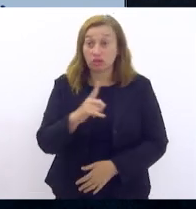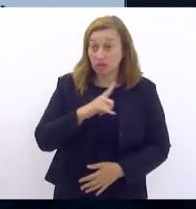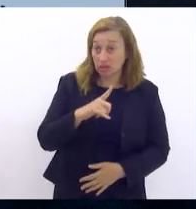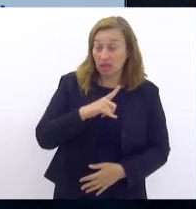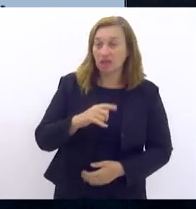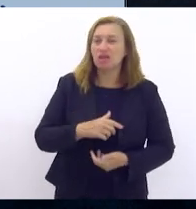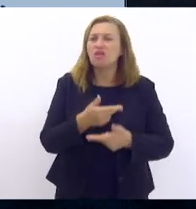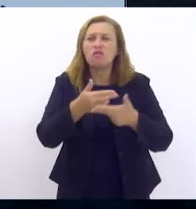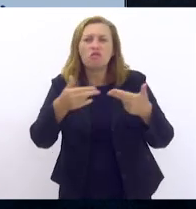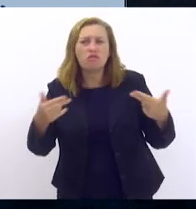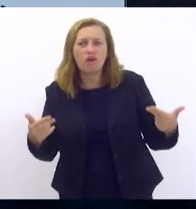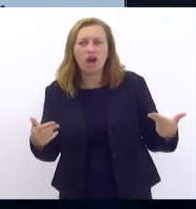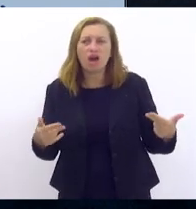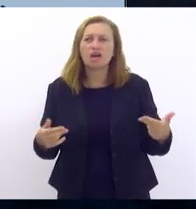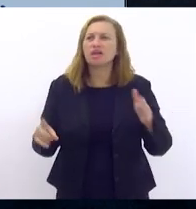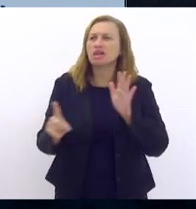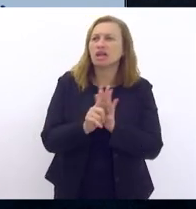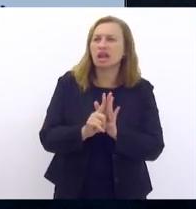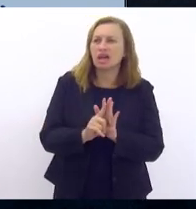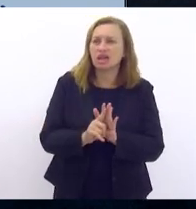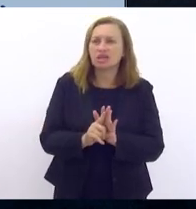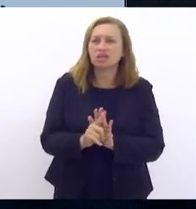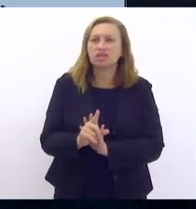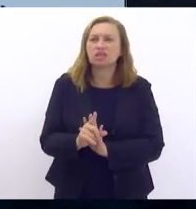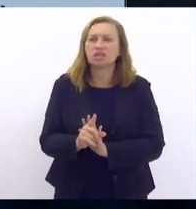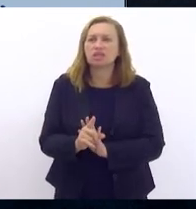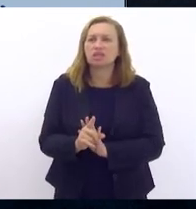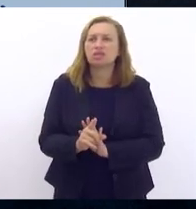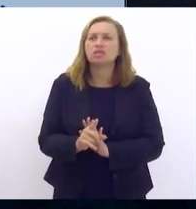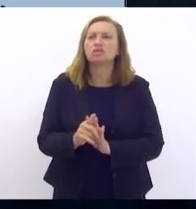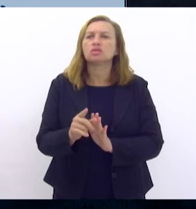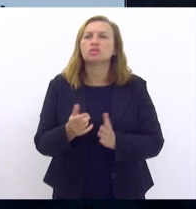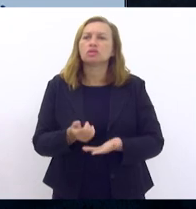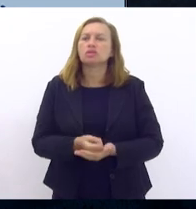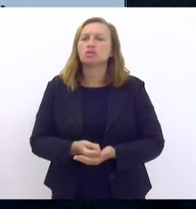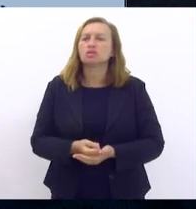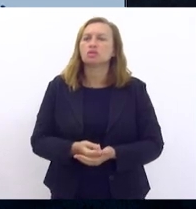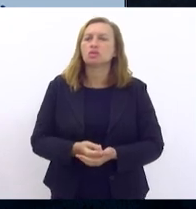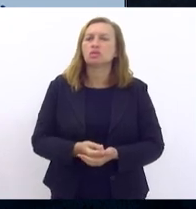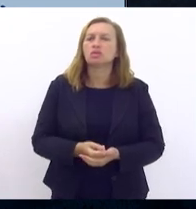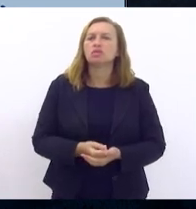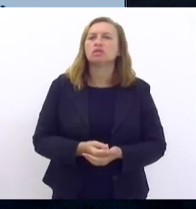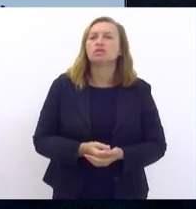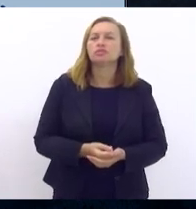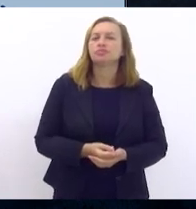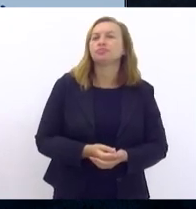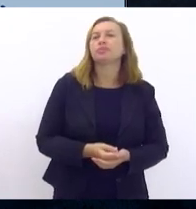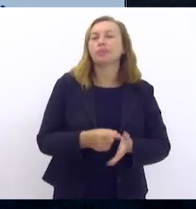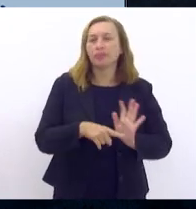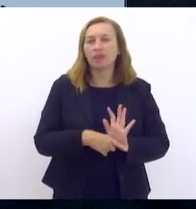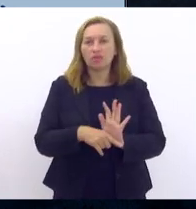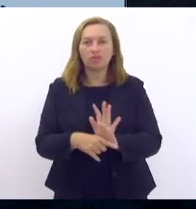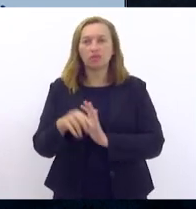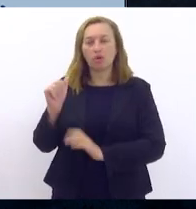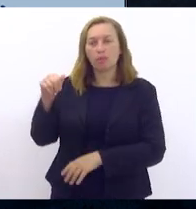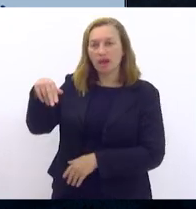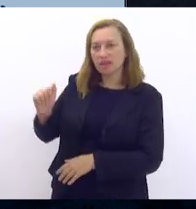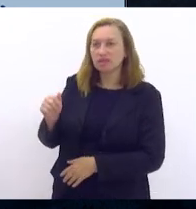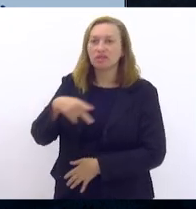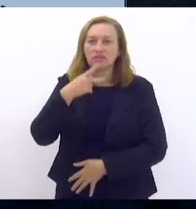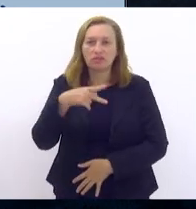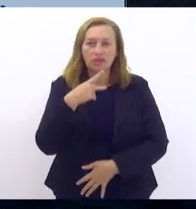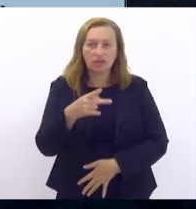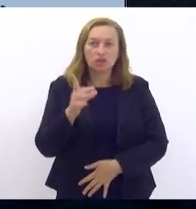uma série de leis normativos ordenamentos que vão dar conta disso e como a Ana arte falou